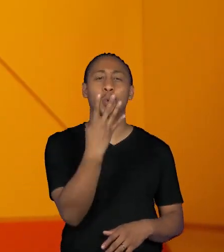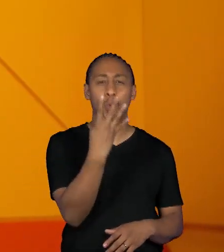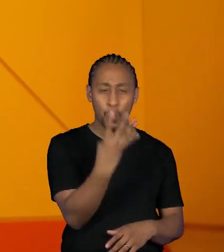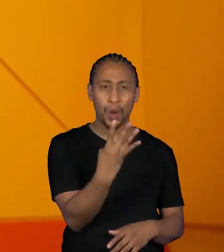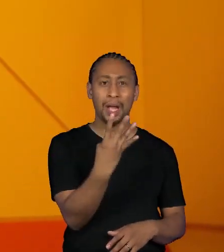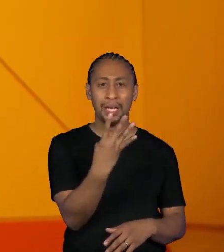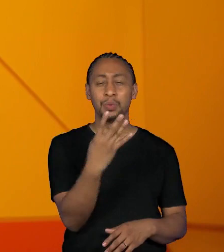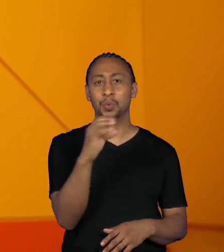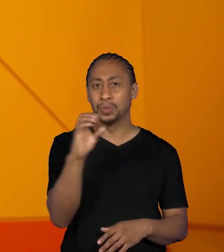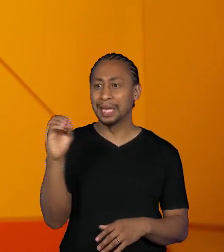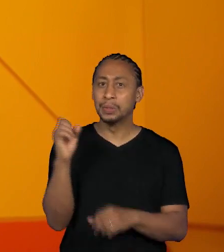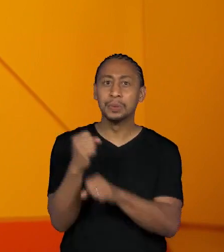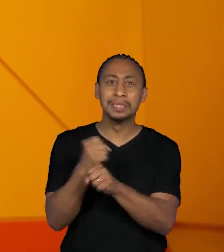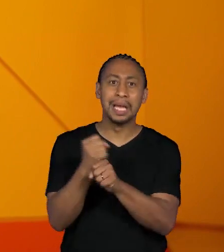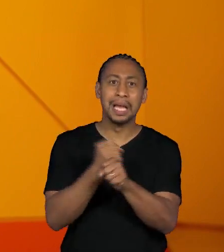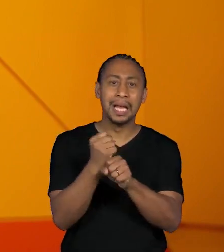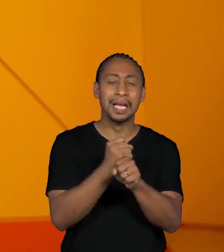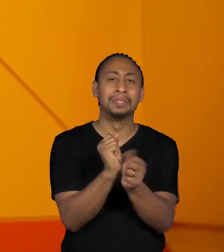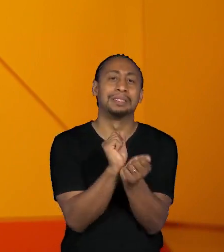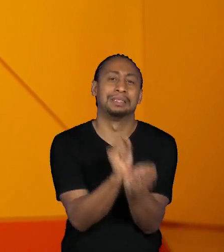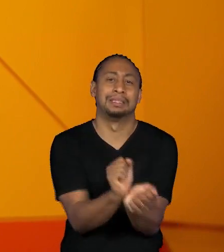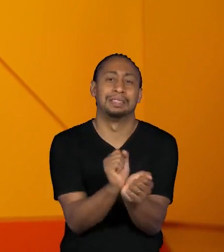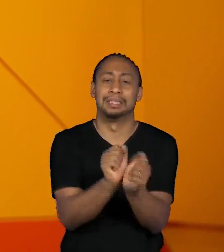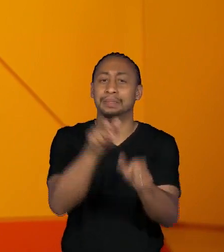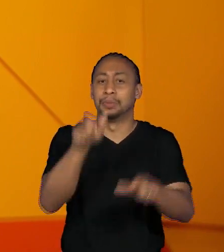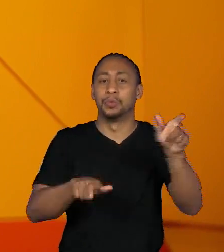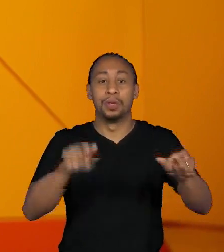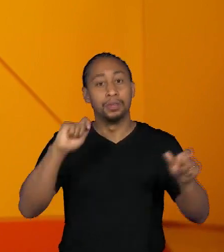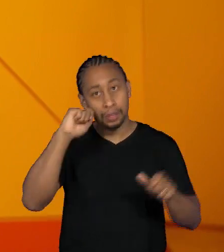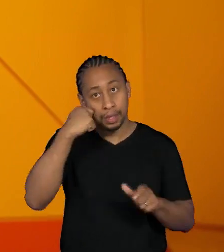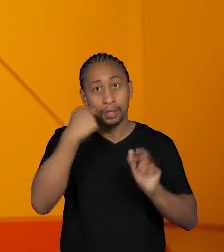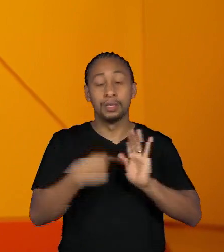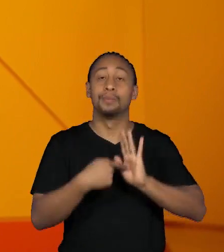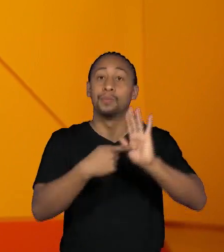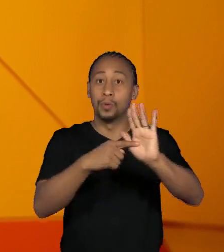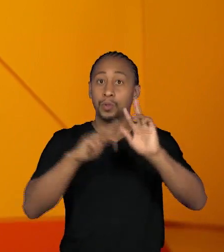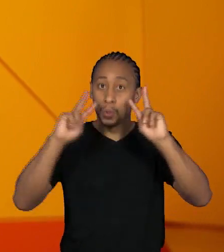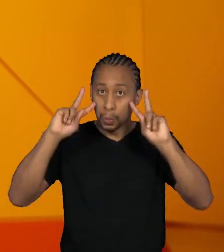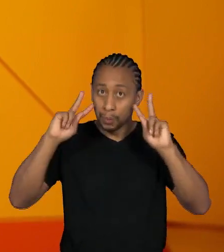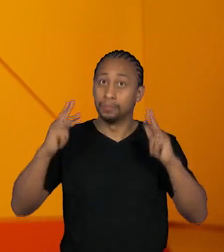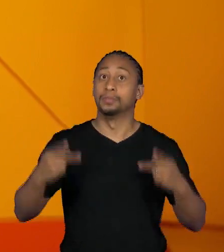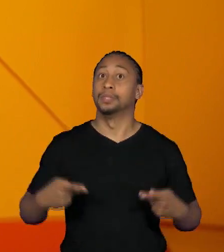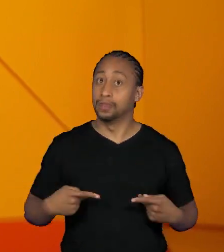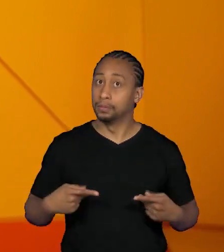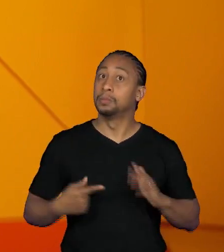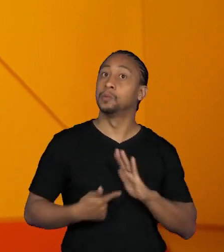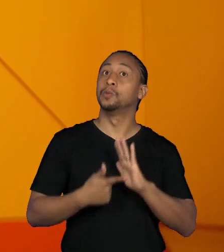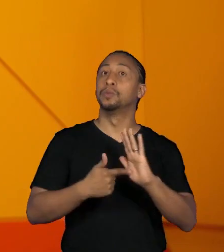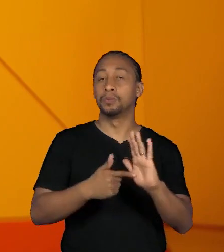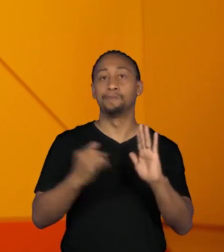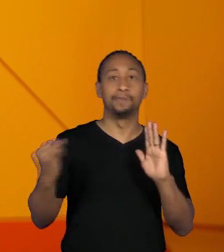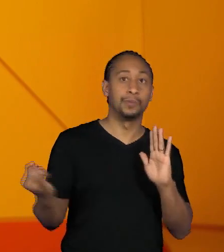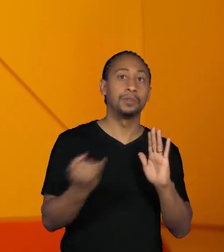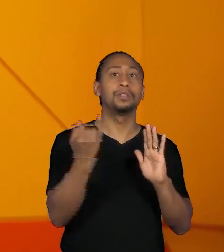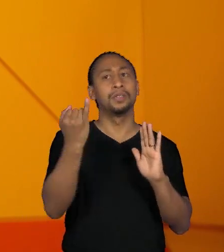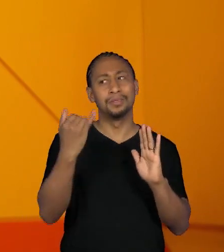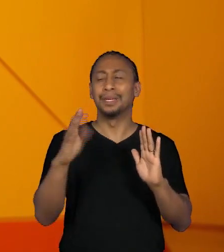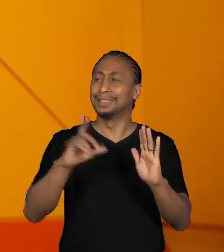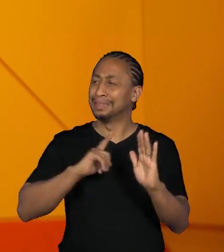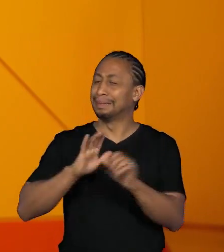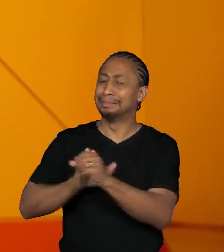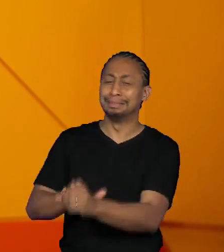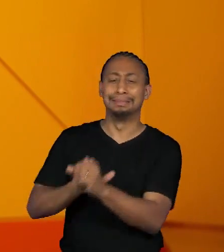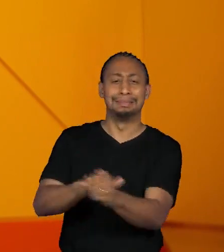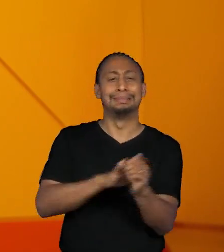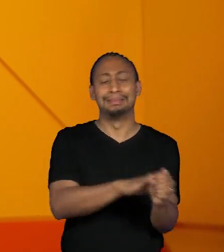em um lugar de objetificação e desumanização que, historicamente, serviu como um instrumento de opressão de toda uma